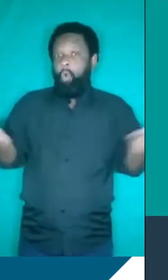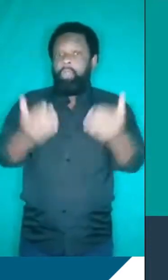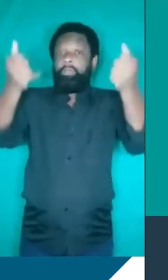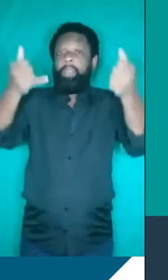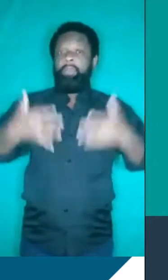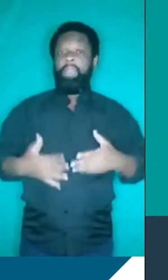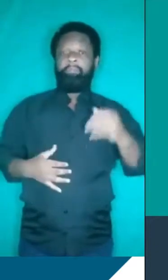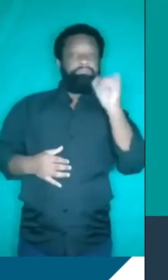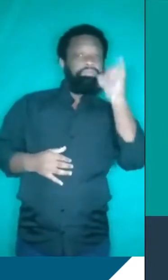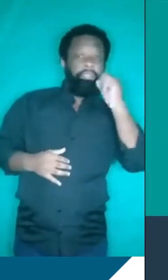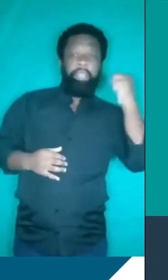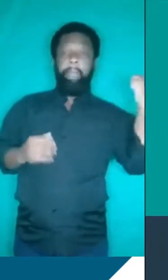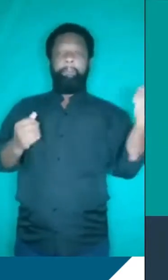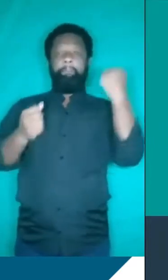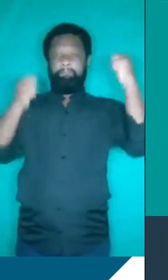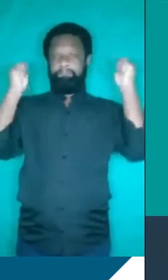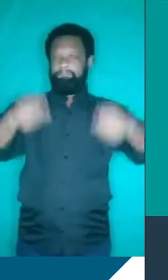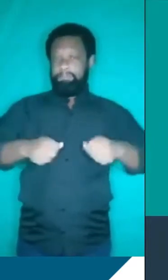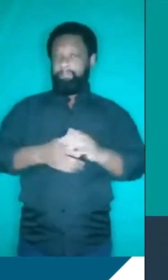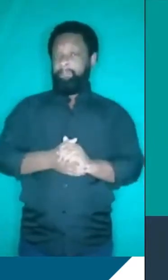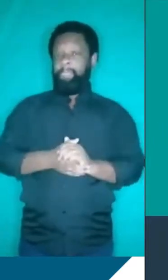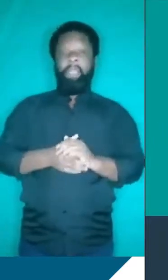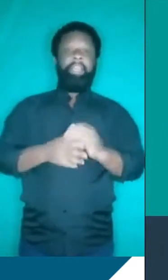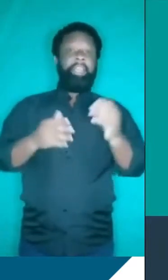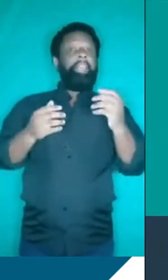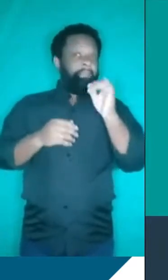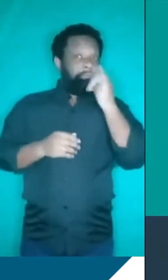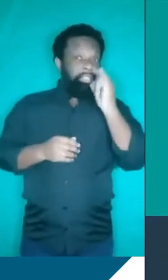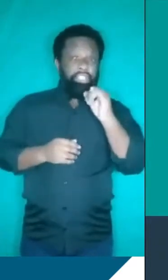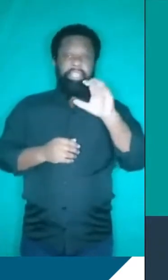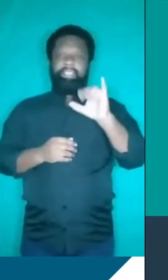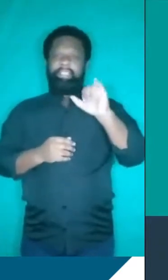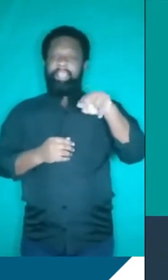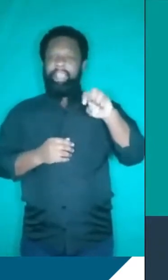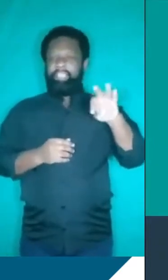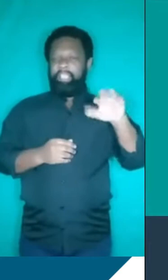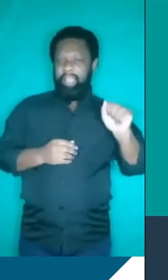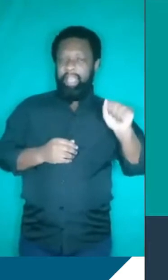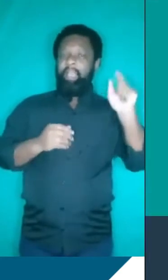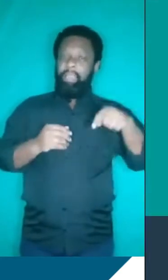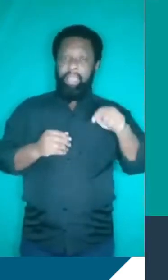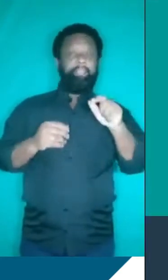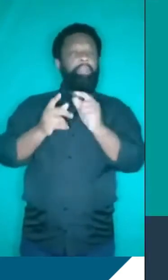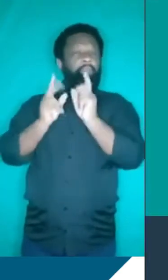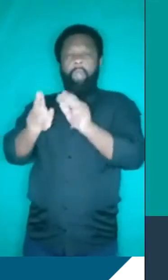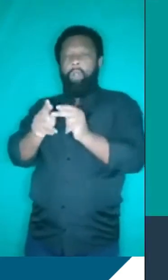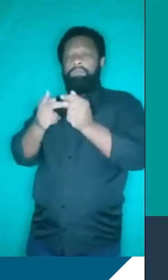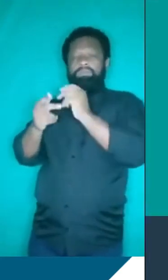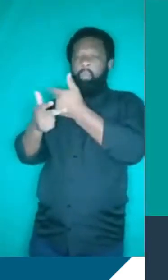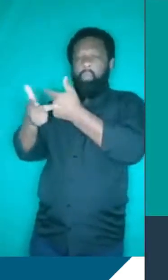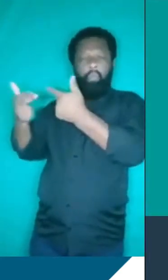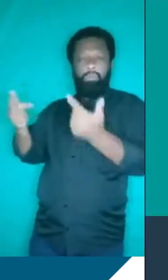sobre energia potencial. Assim como a energia cinética, assim como qualquer tipo de energia,